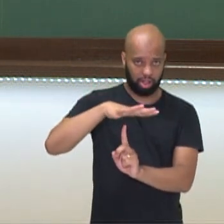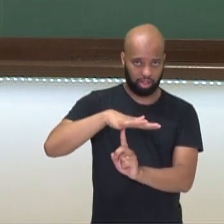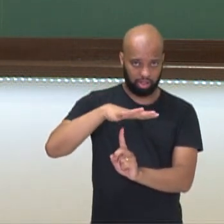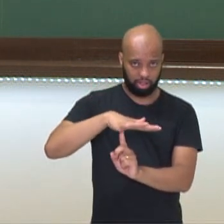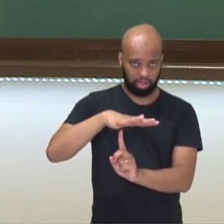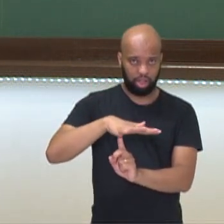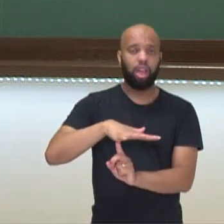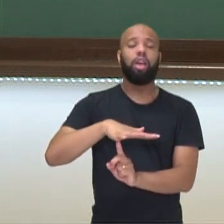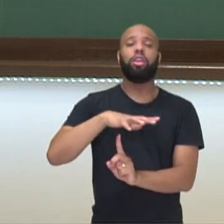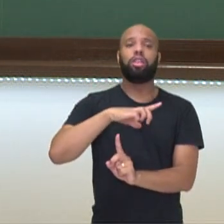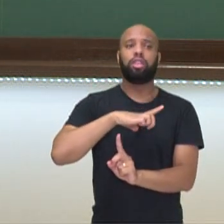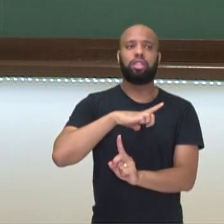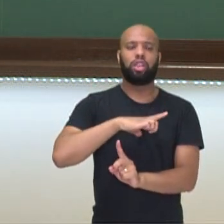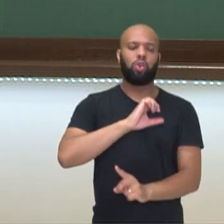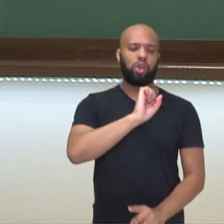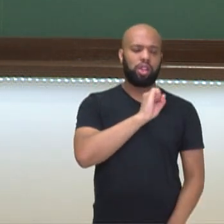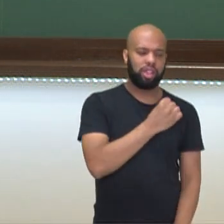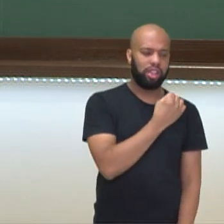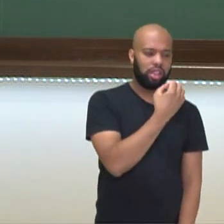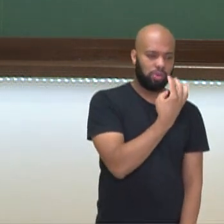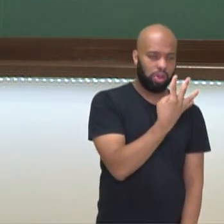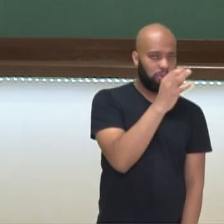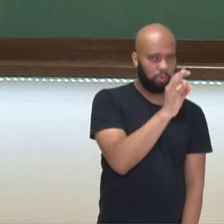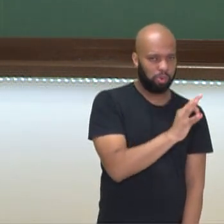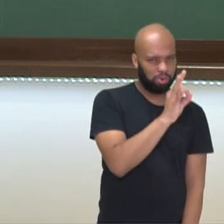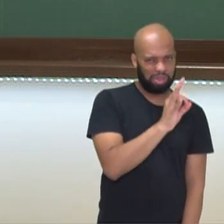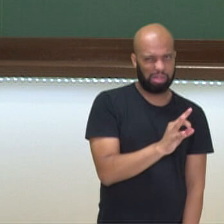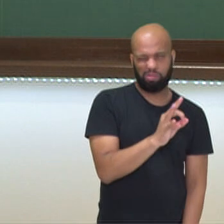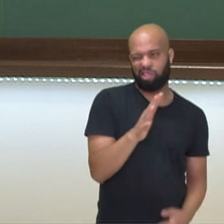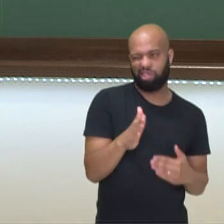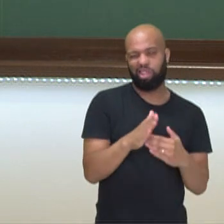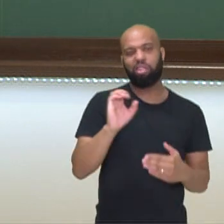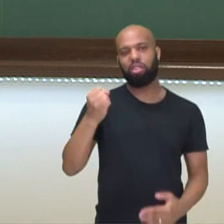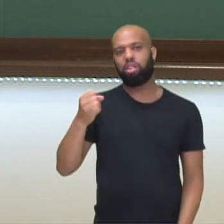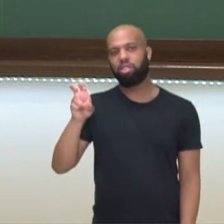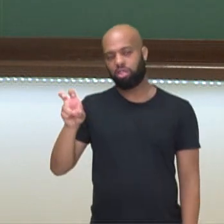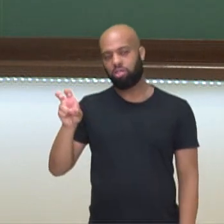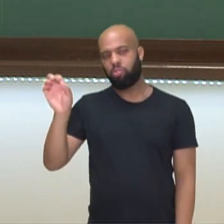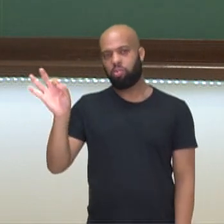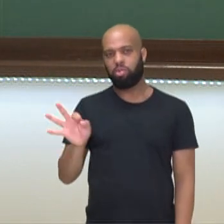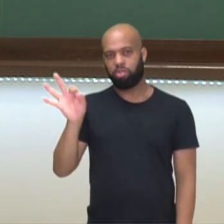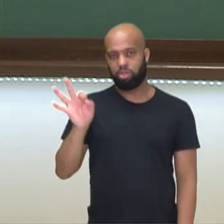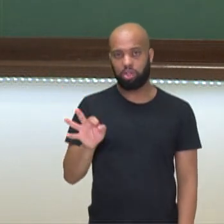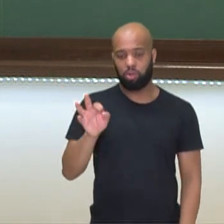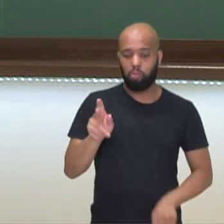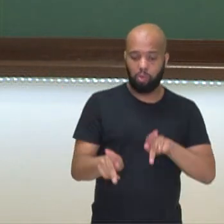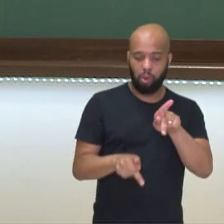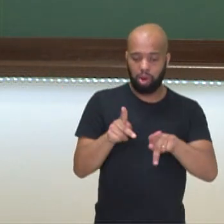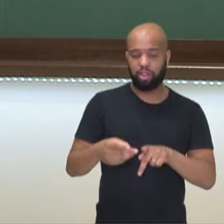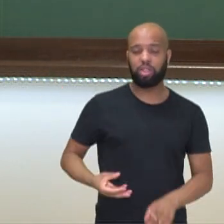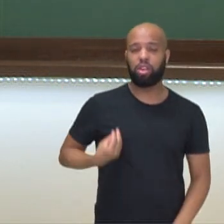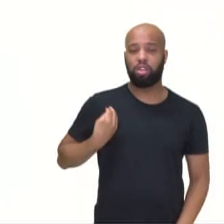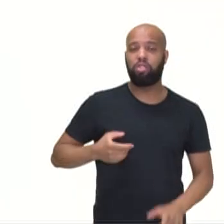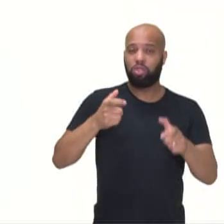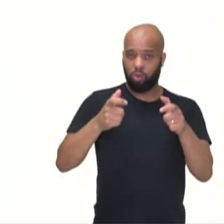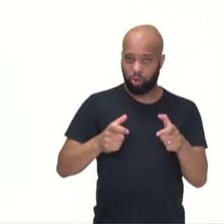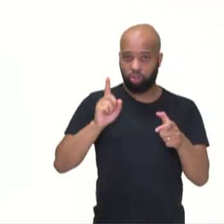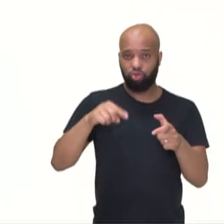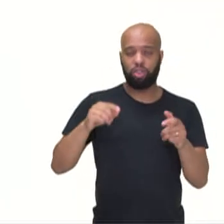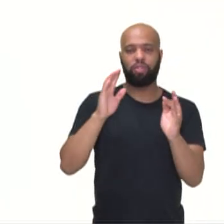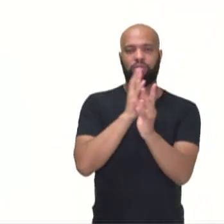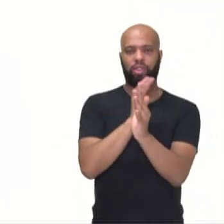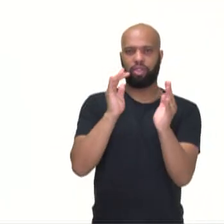apresenta 85% da população vivendo nas cidades, é importante também falar sobre as regiões